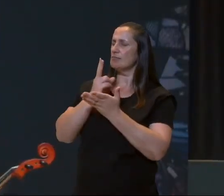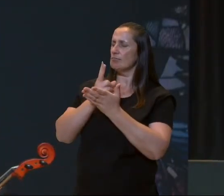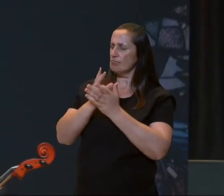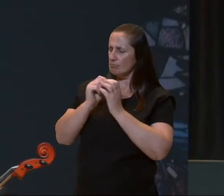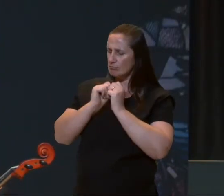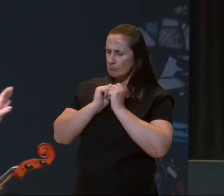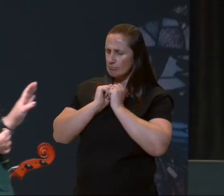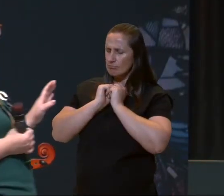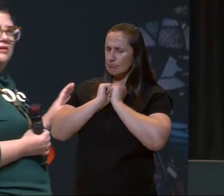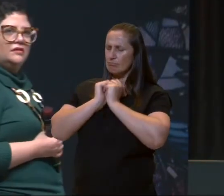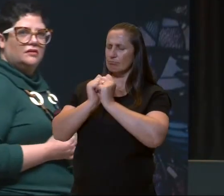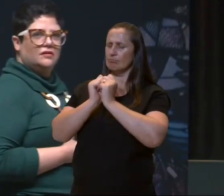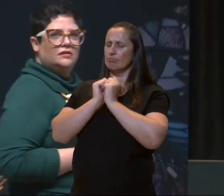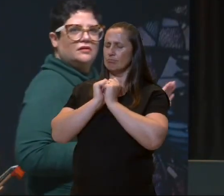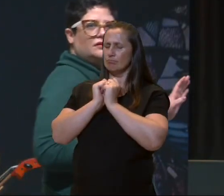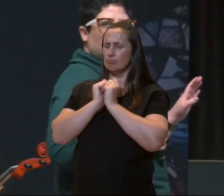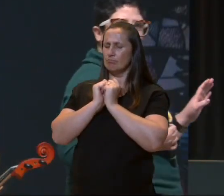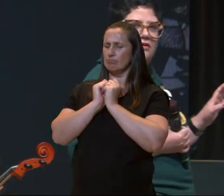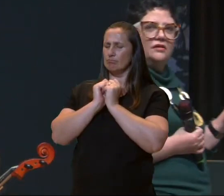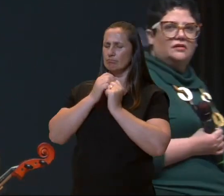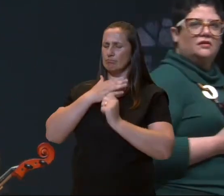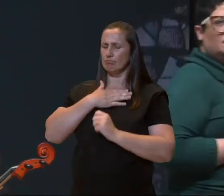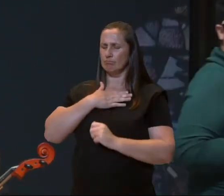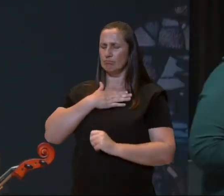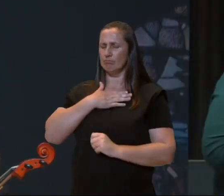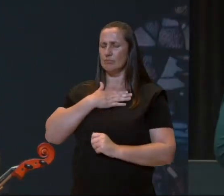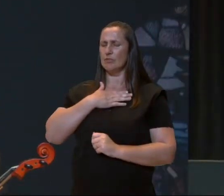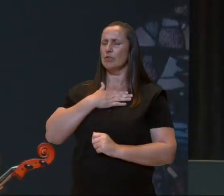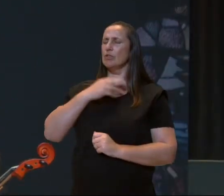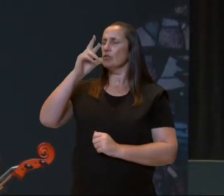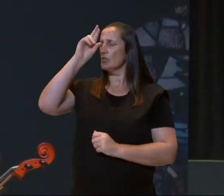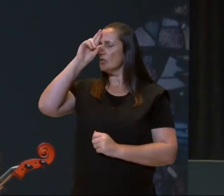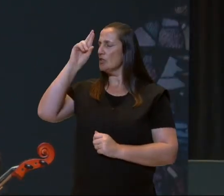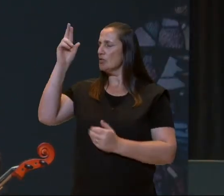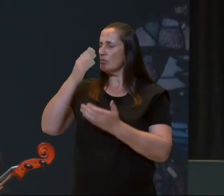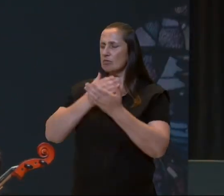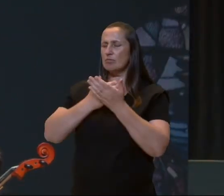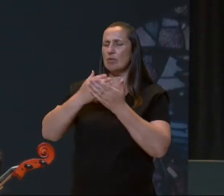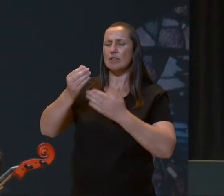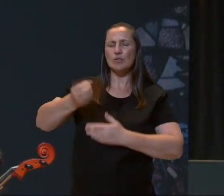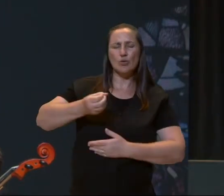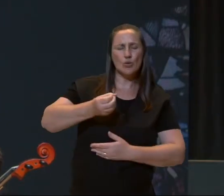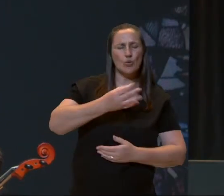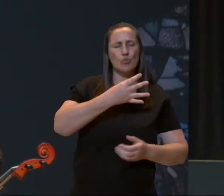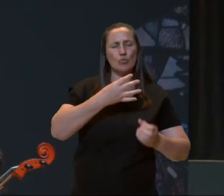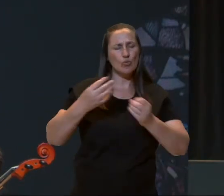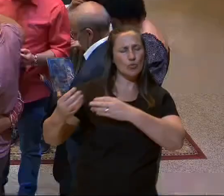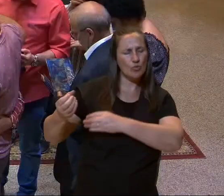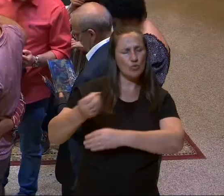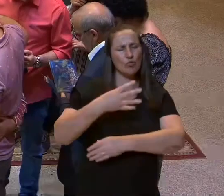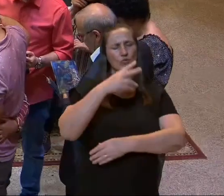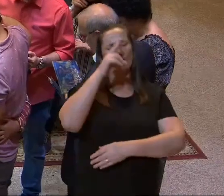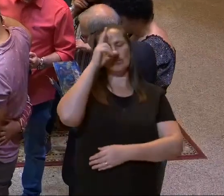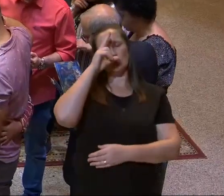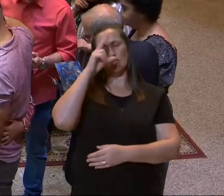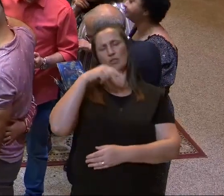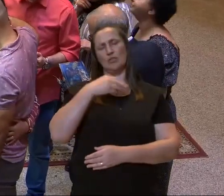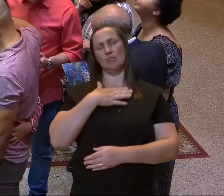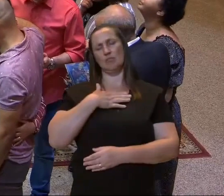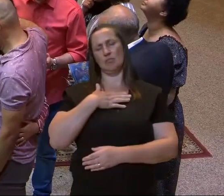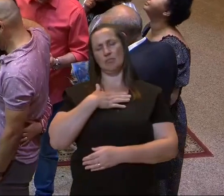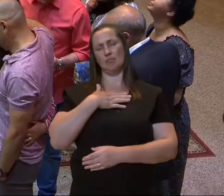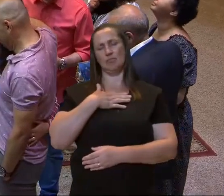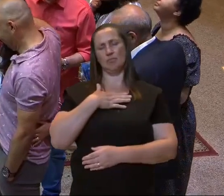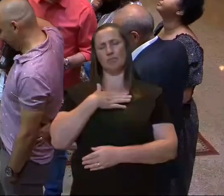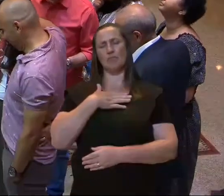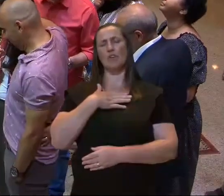sobre a minha vida. Que o Senhor comece algo novo, uma nova história. Quero